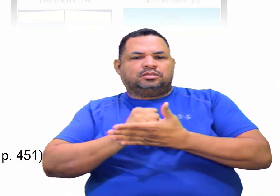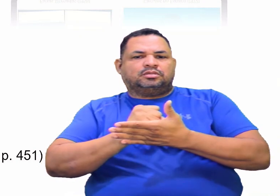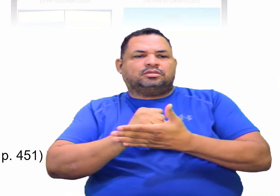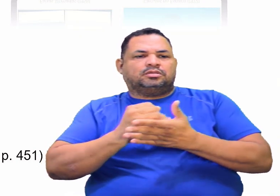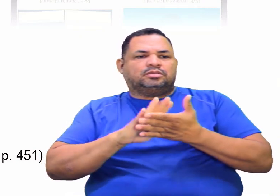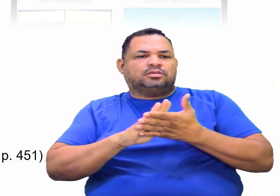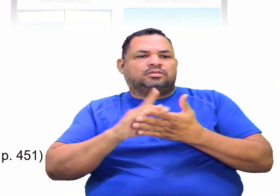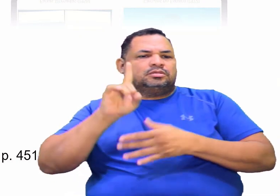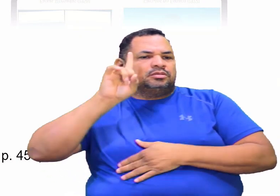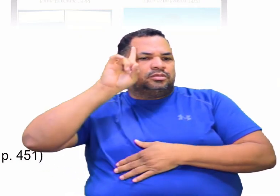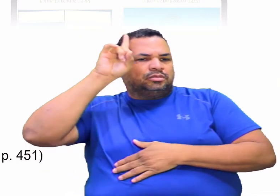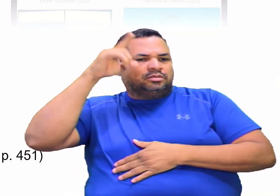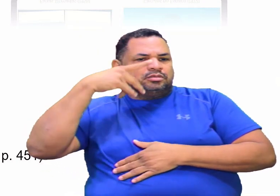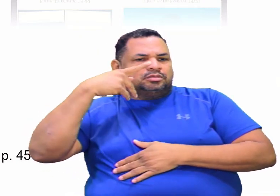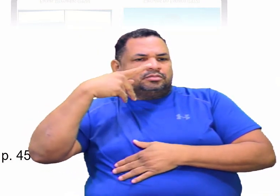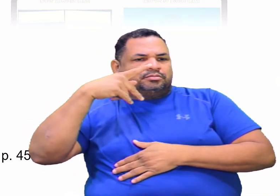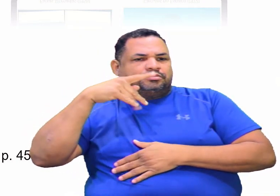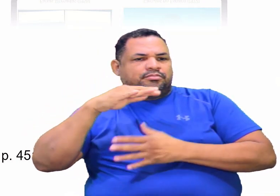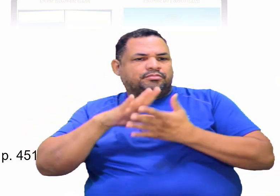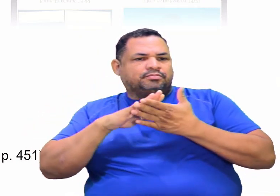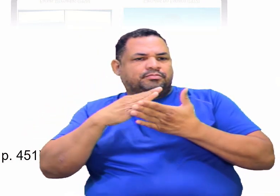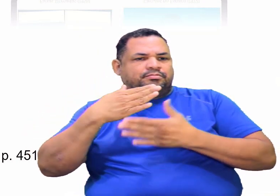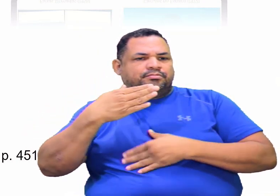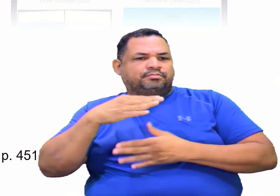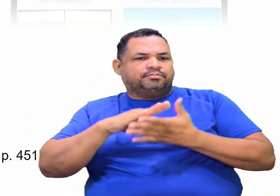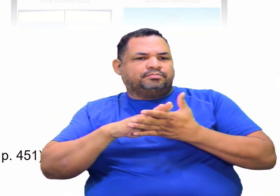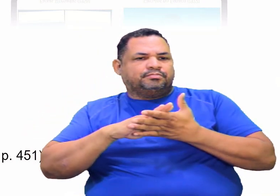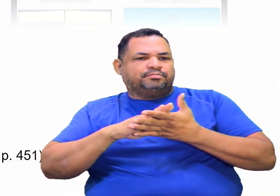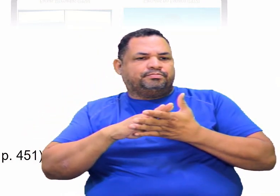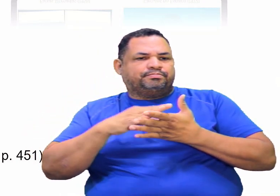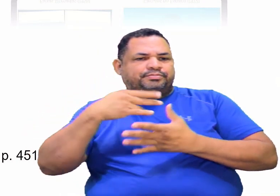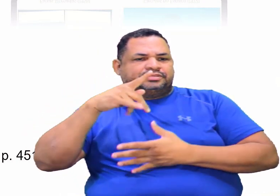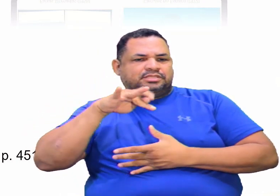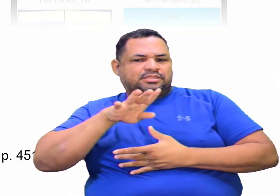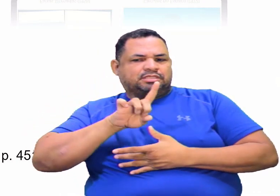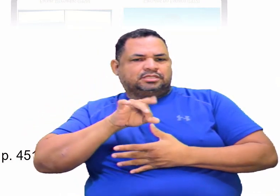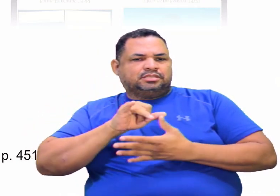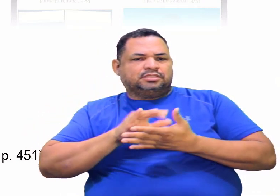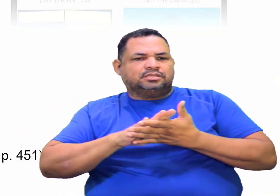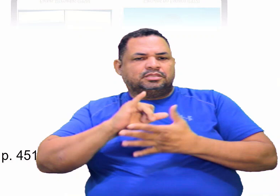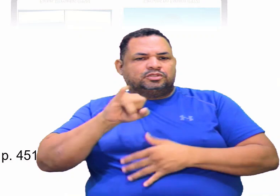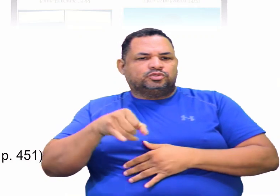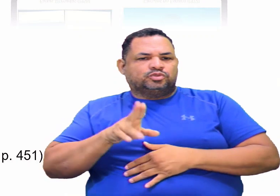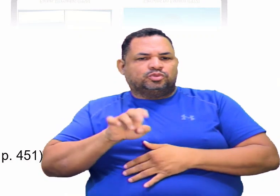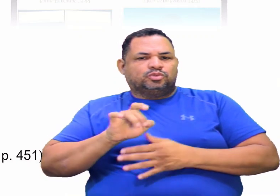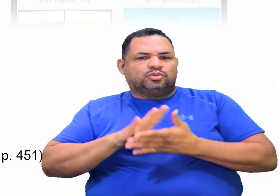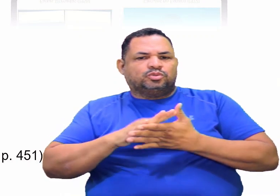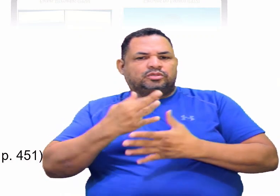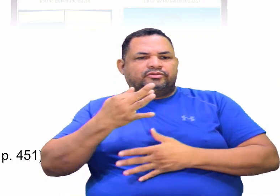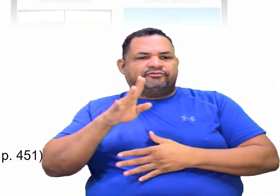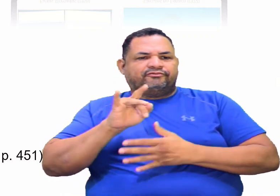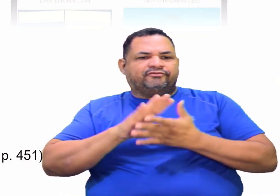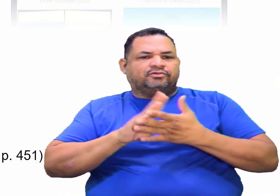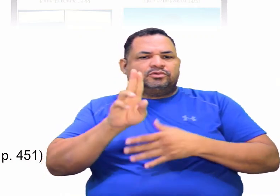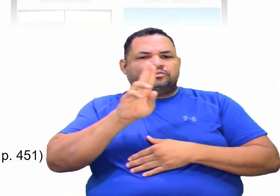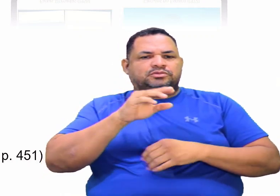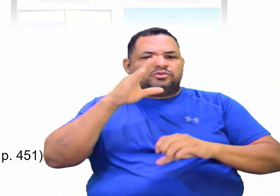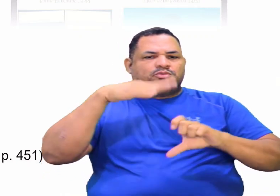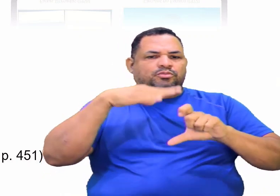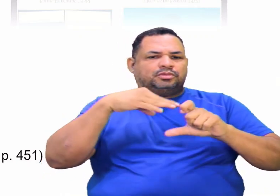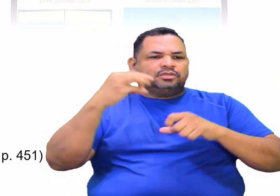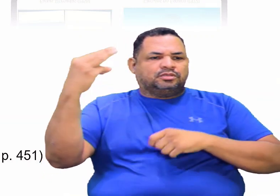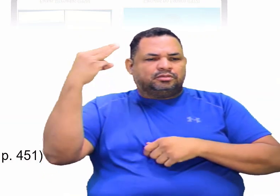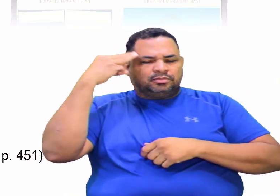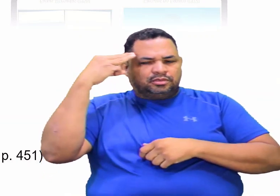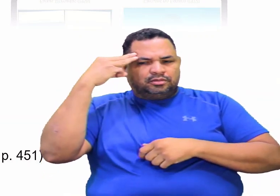nas ideias psicoanalíticas de Jung e de Freud, no que se refere ao mito, à memória e